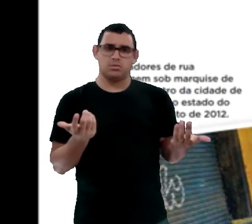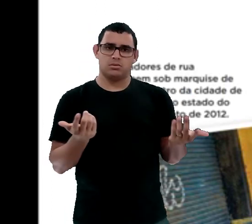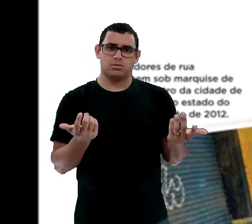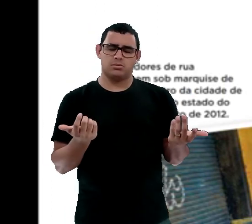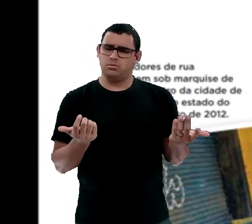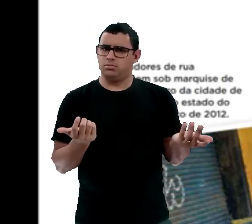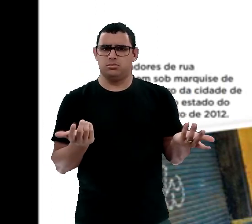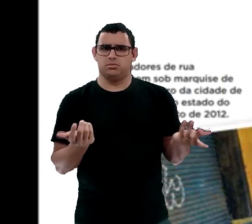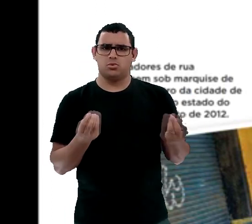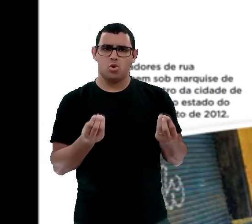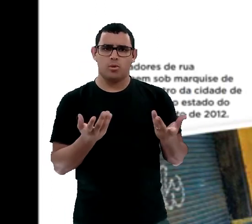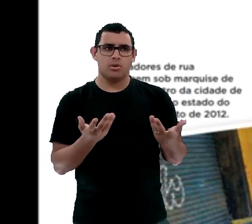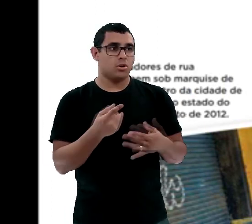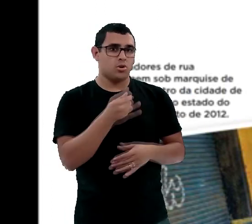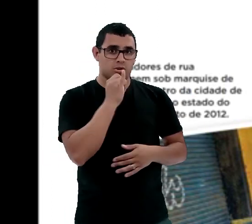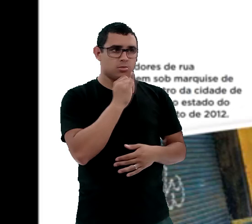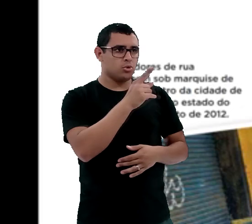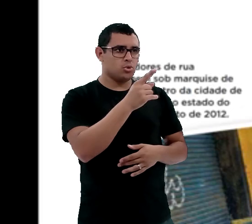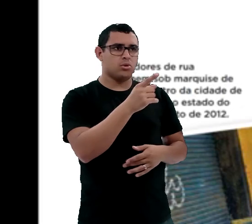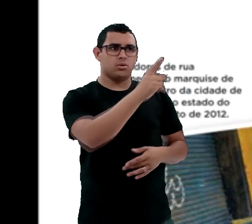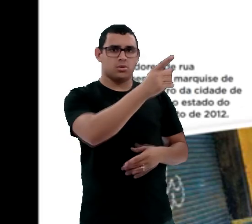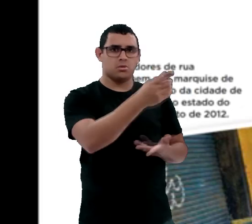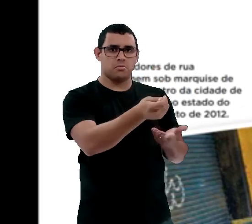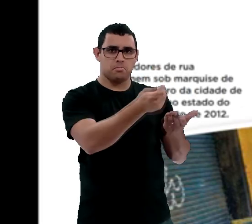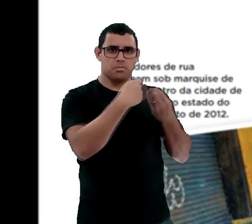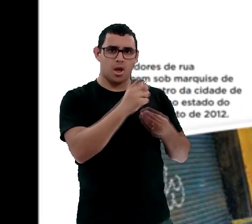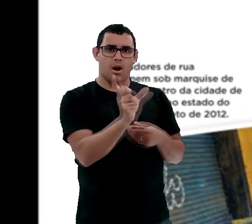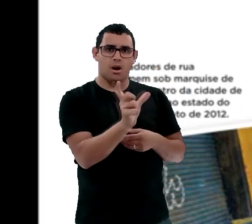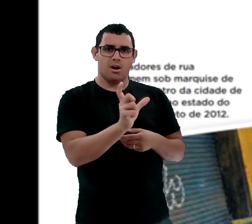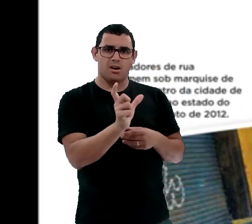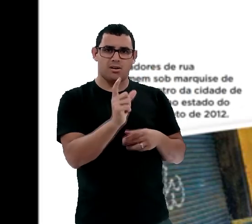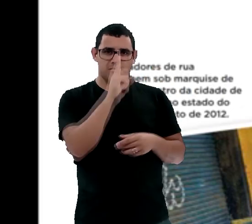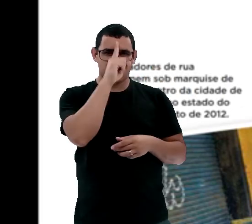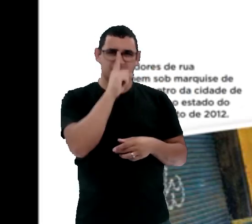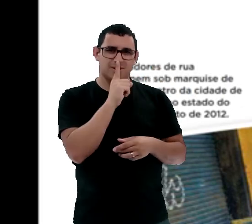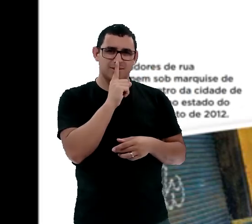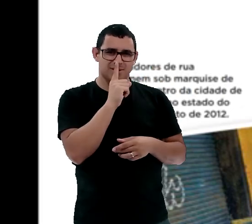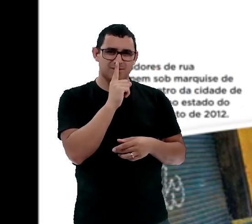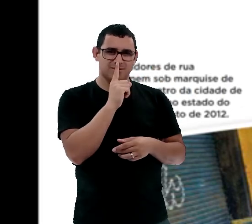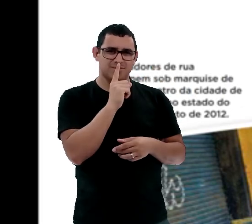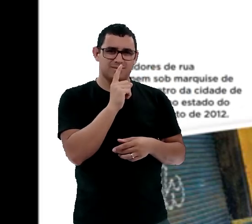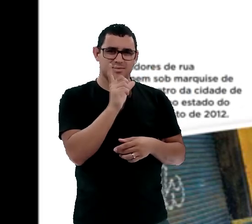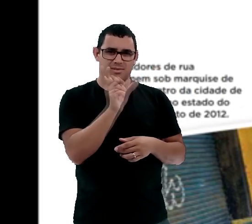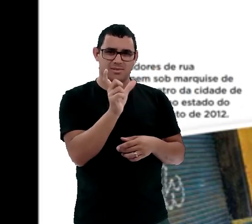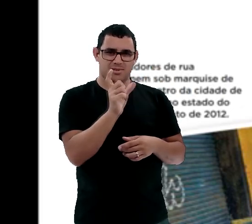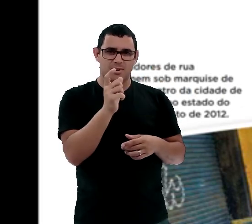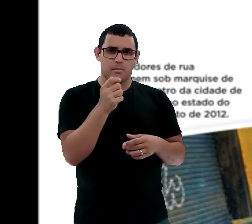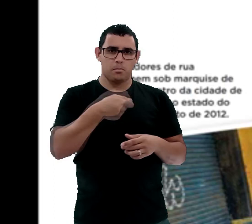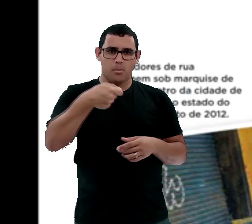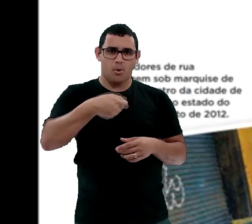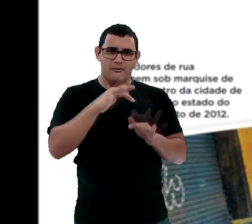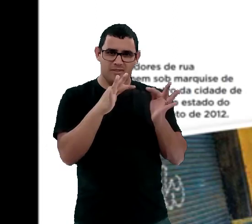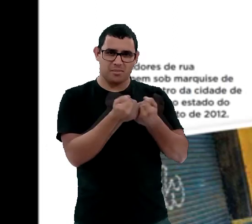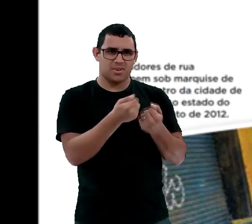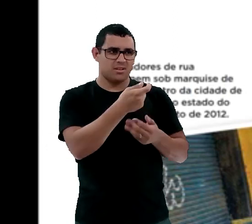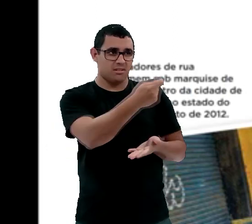como conheço muita gente, e quando recebe o Bolsa Família, junta aquele dinheiro de 4, 5, 6